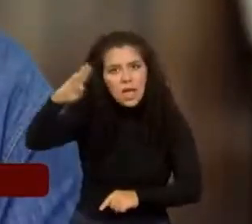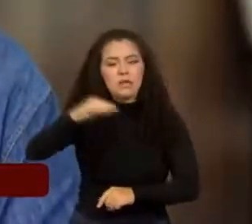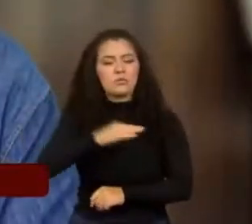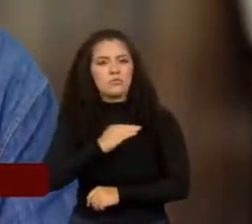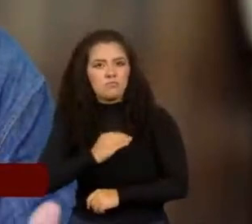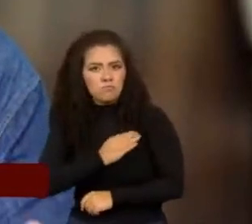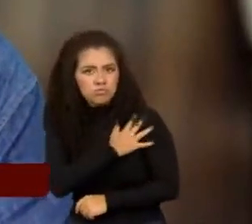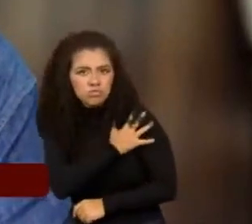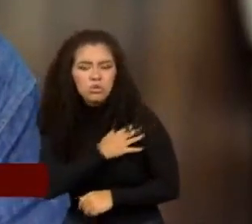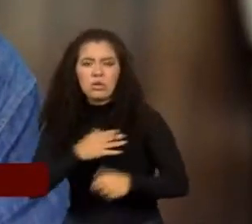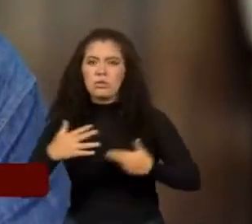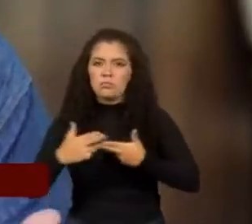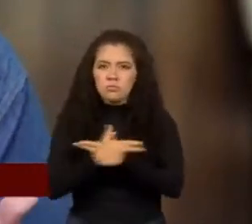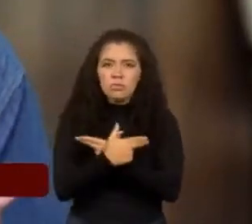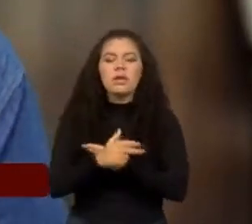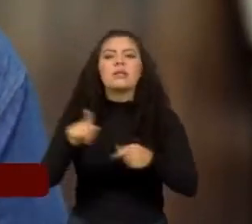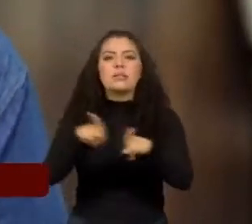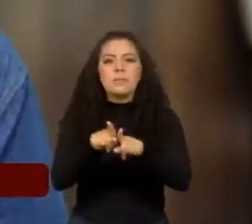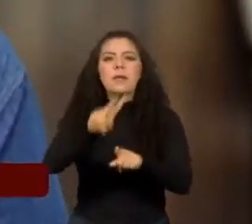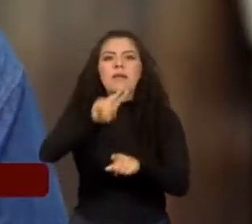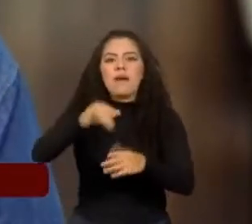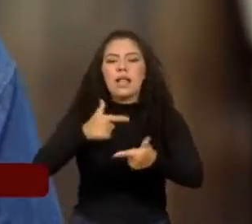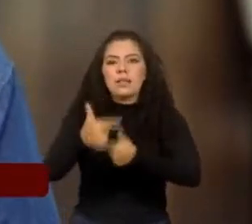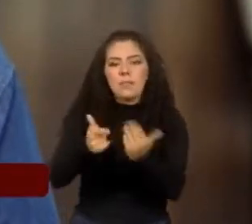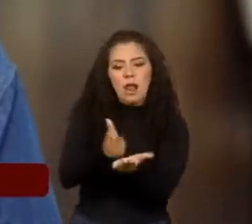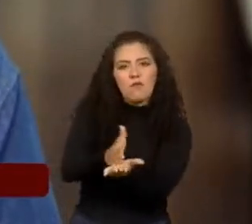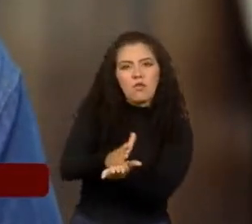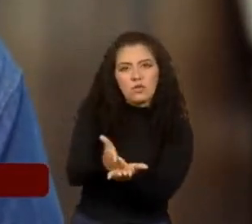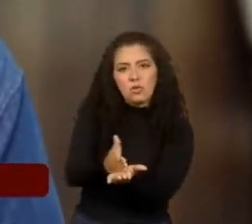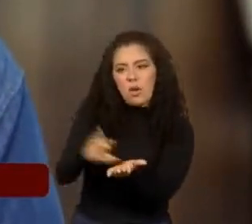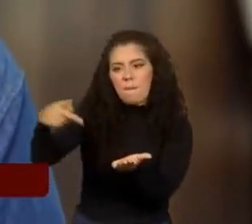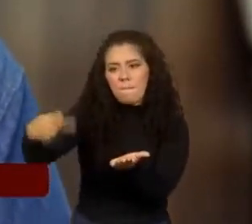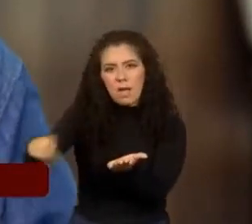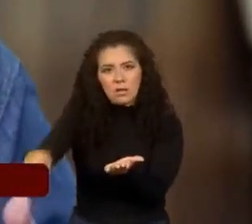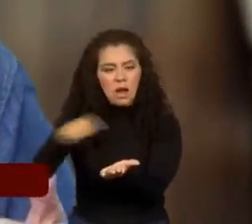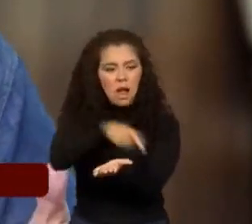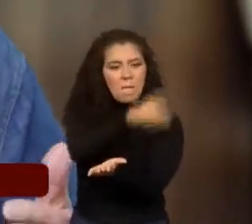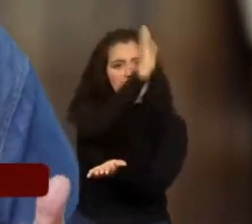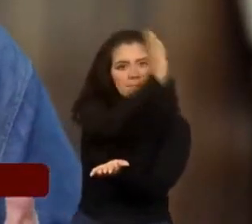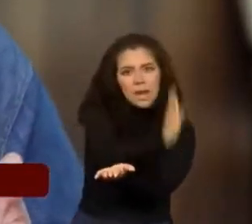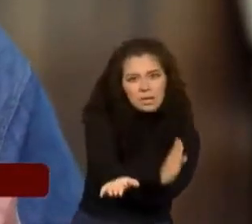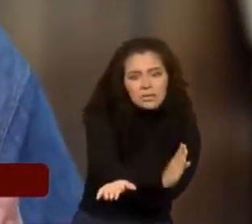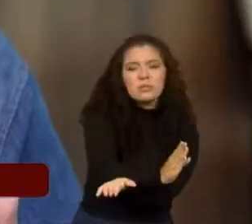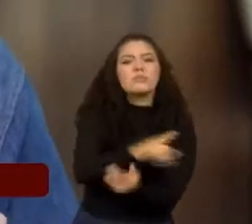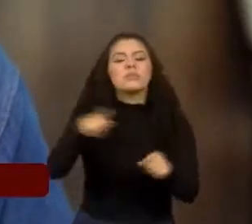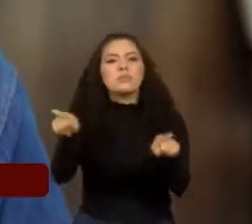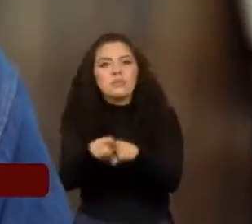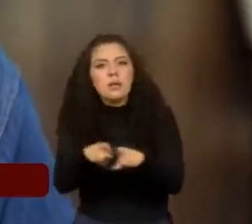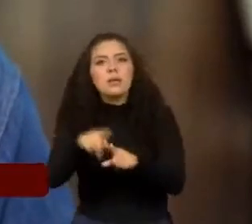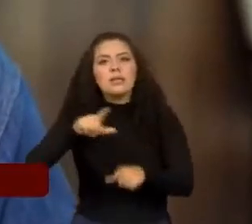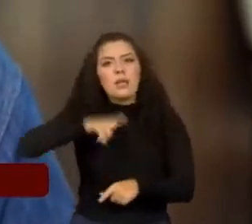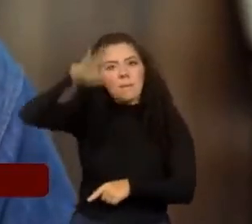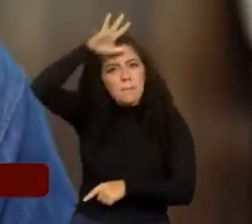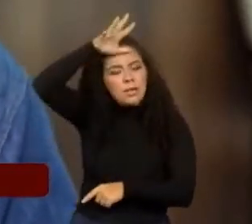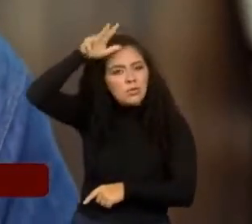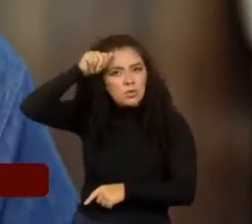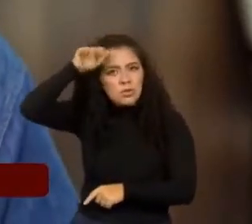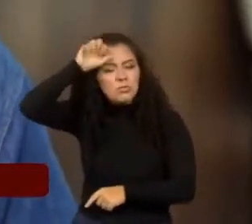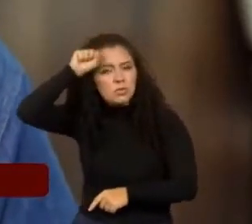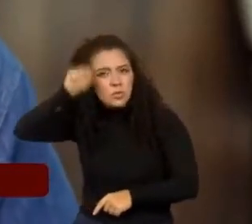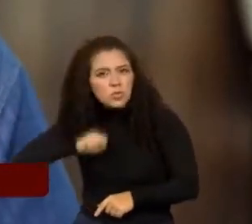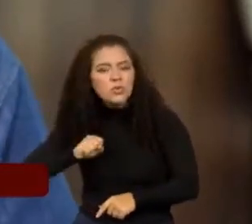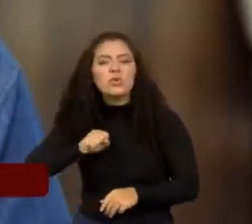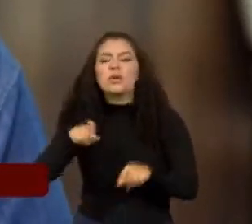fronteira entre Brasil e Paraguai, pegando o estado do Mato Grosso, Mato Grosso do Sul e Paraná, inclusive o Lago de Itaipu, que é